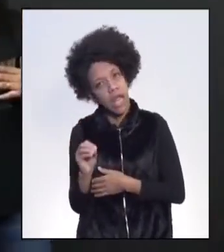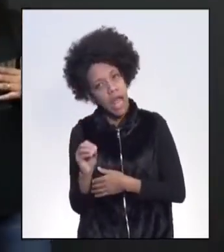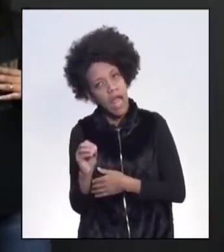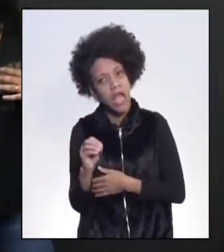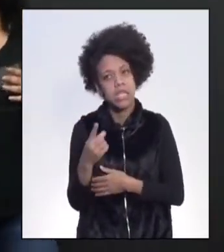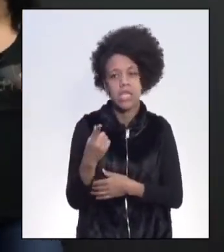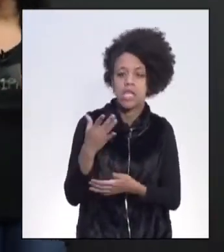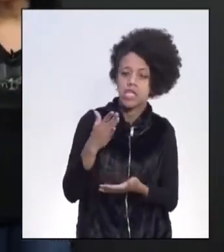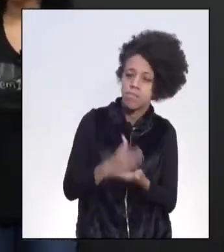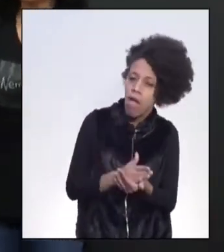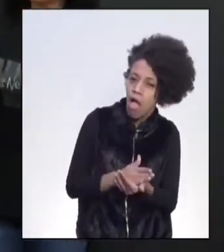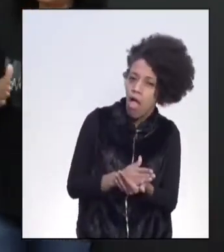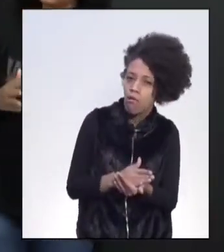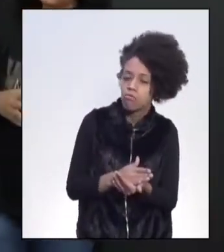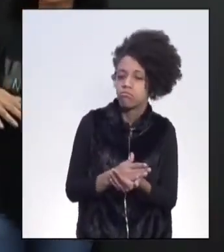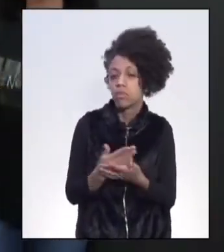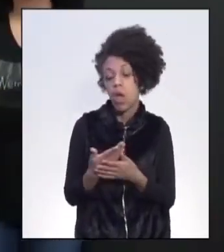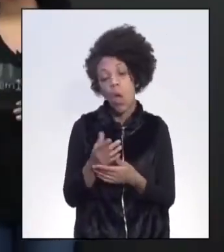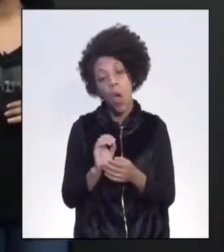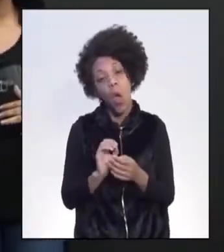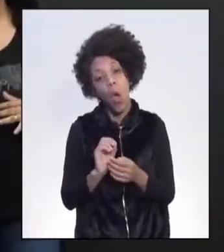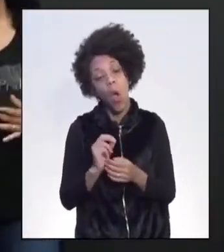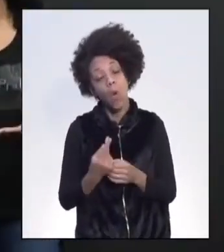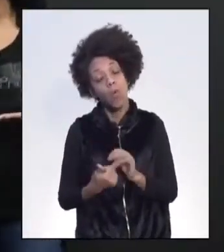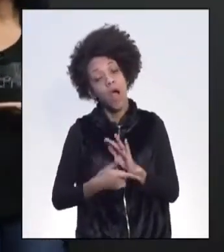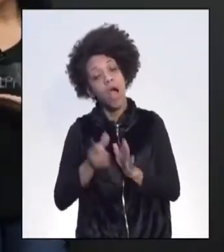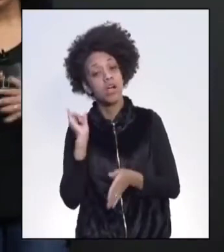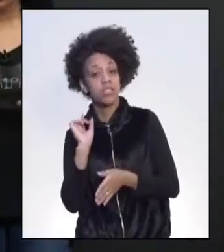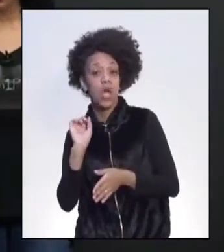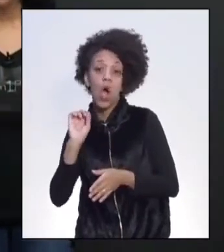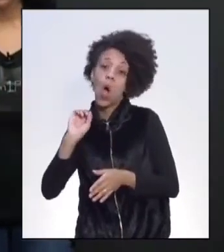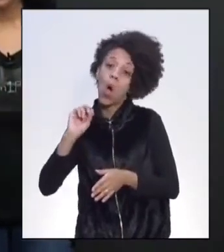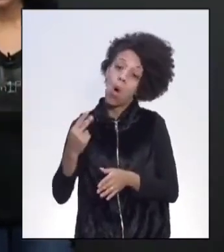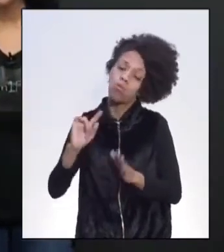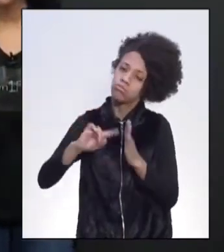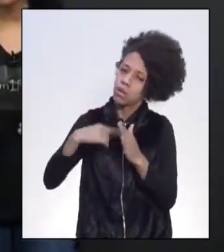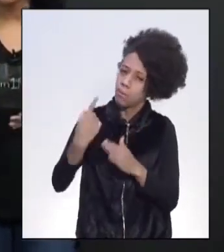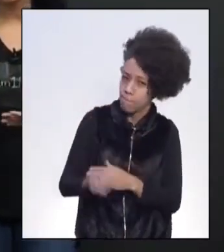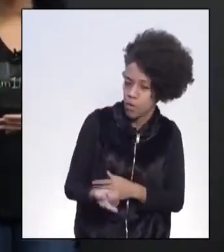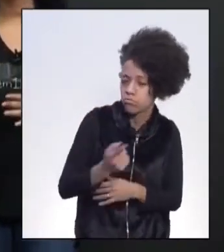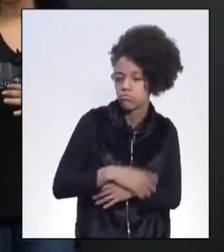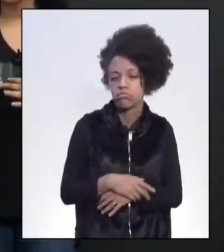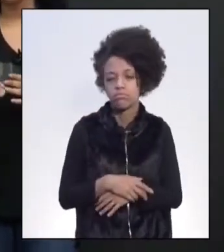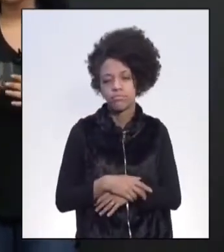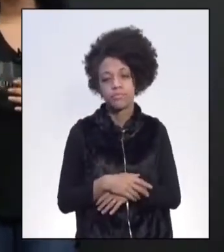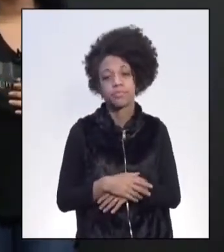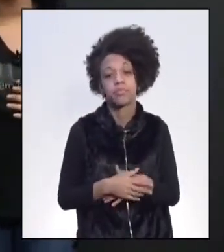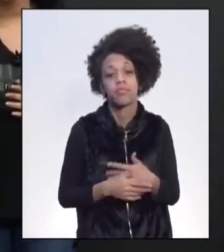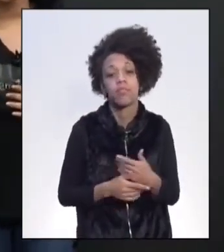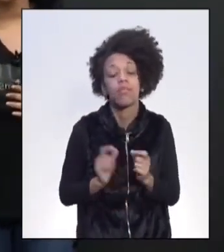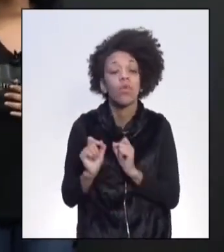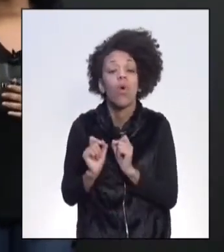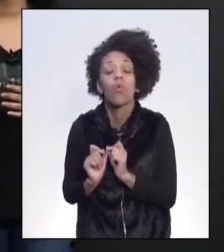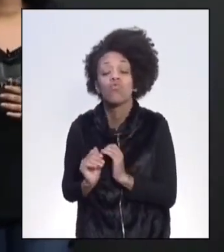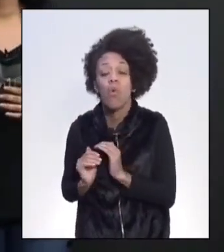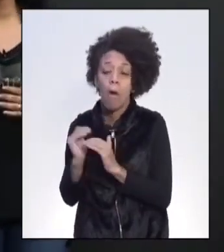10 e pouco, ou às vezes um pouquinho antes, um pouquinho depois. Não é absolutamente preciso. Onde há o aumento da produção